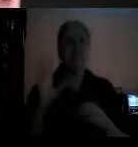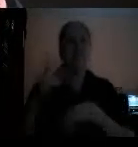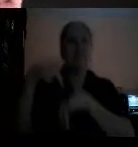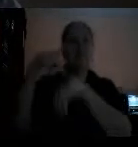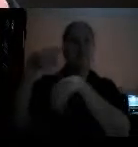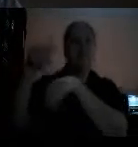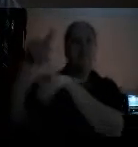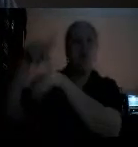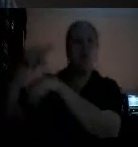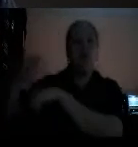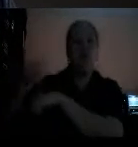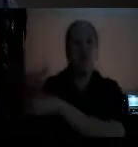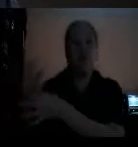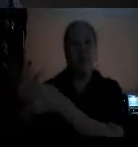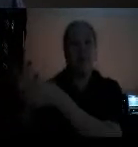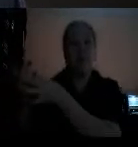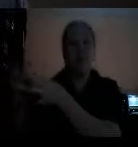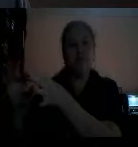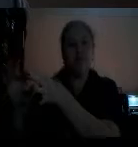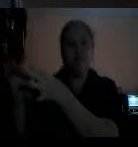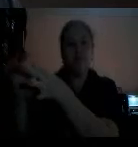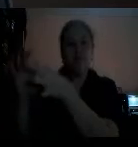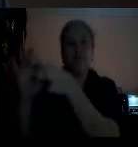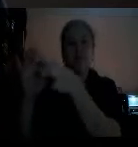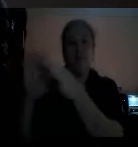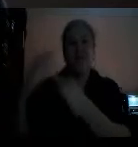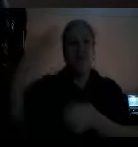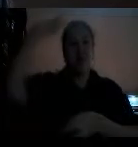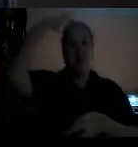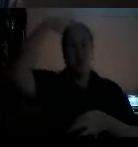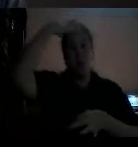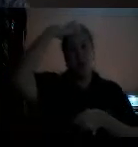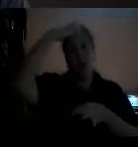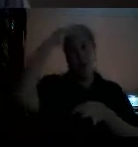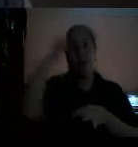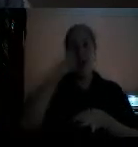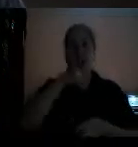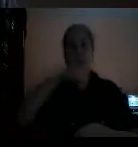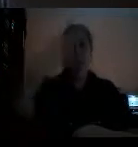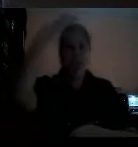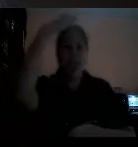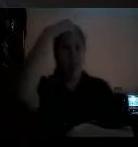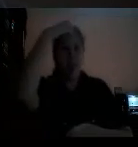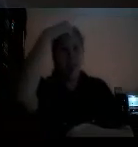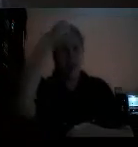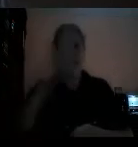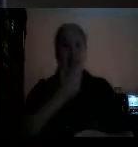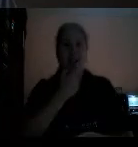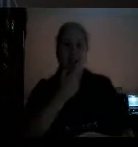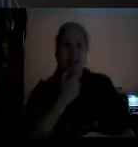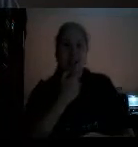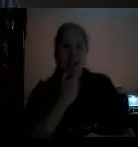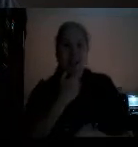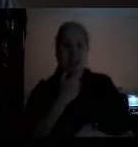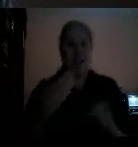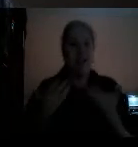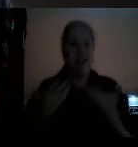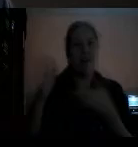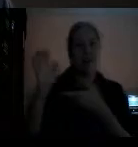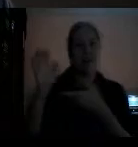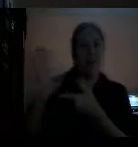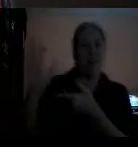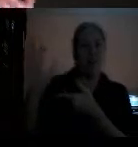de realeza com proximidade à realeza britânica. Veremos a aliança da Inglaterra